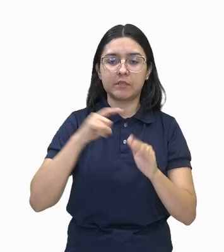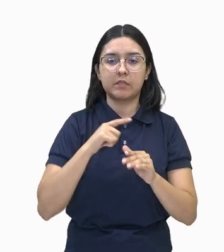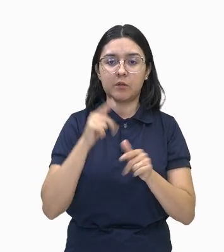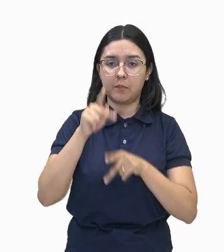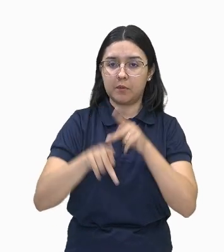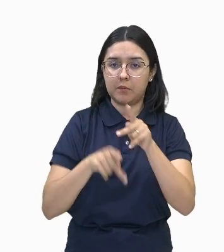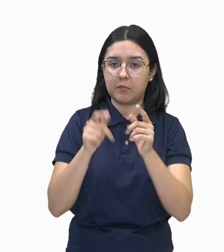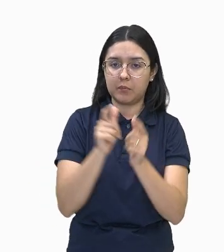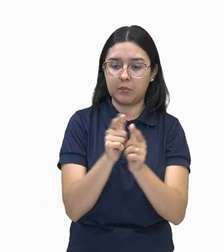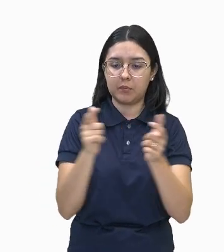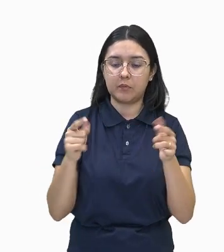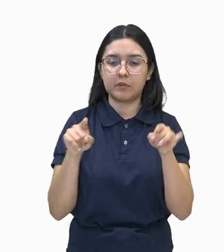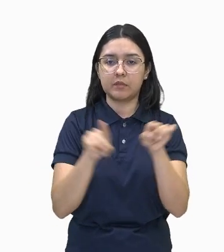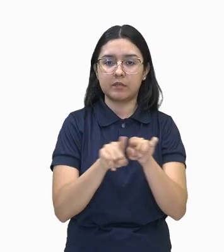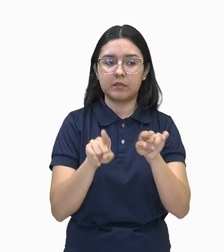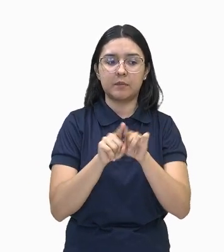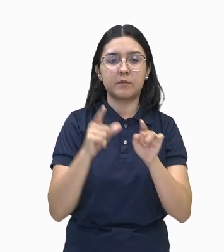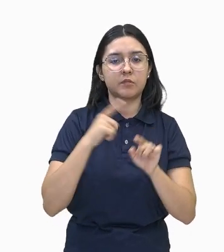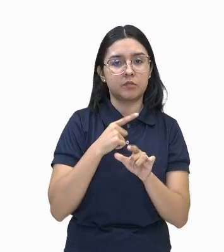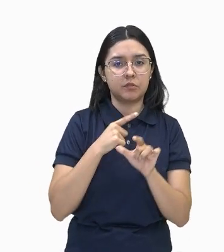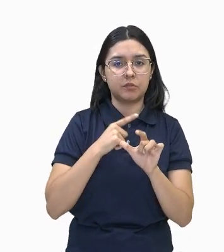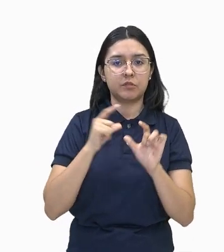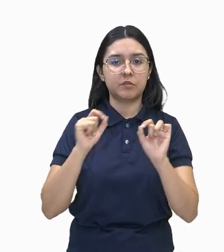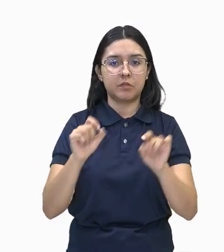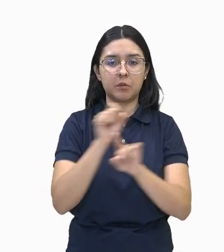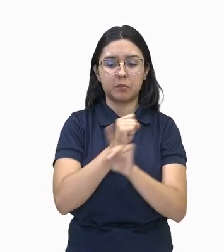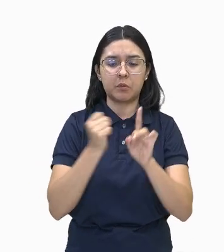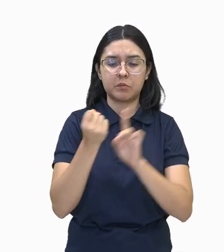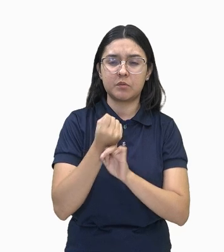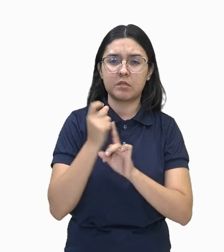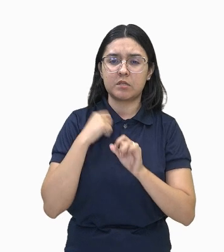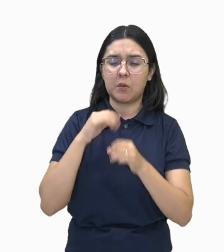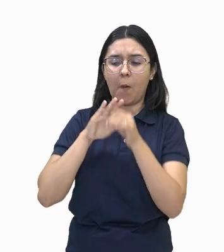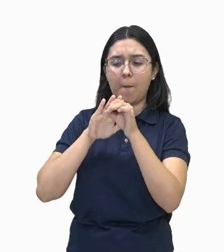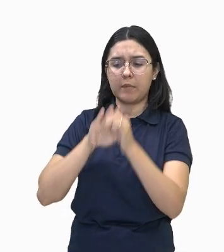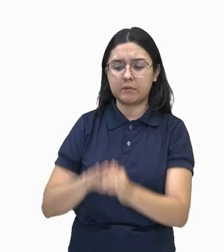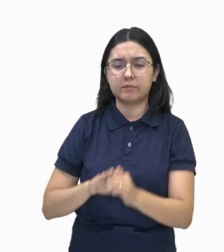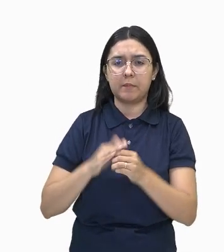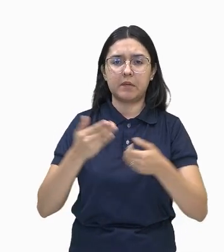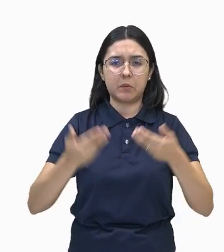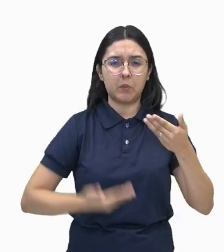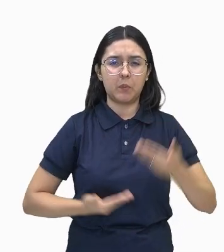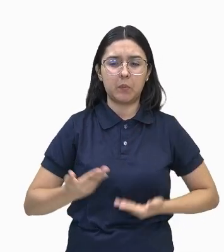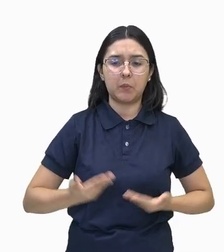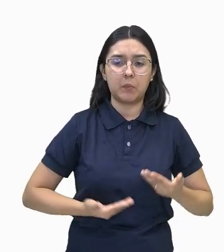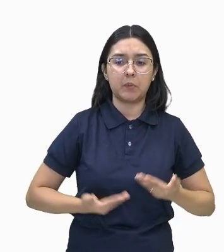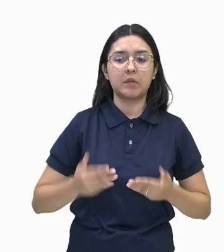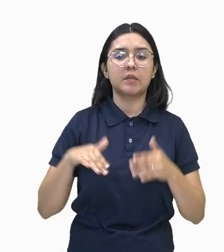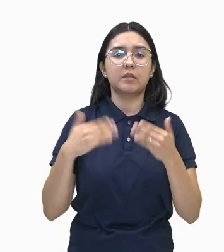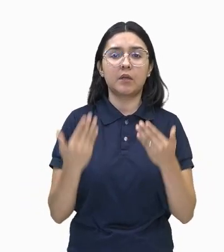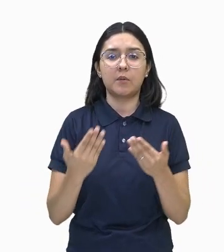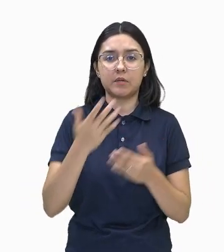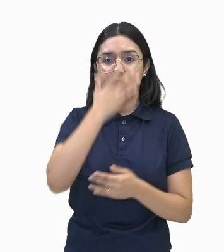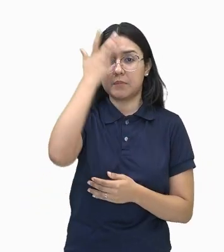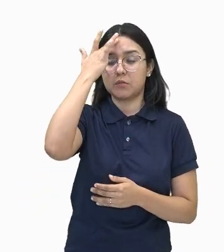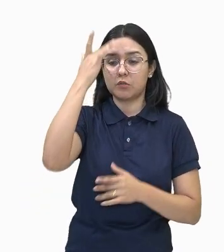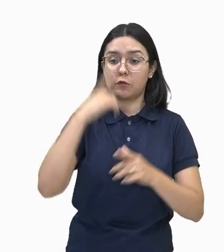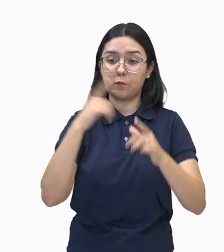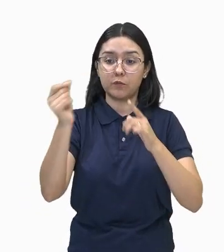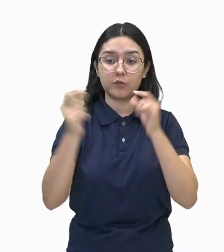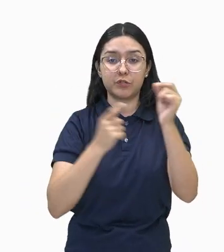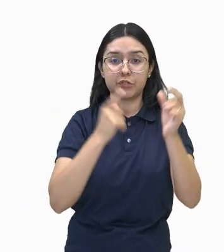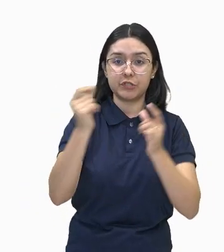e a existência de um quadro social de grande opressão, a servidão, levaram muitos camponeses a fugirem das